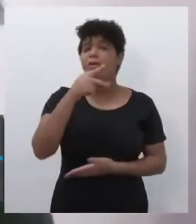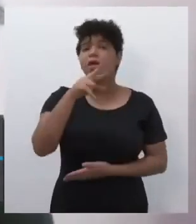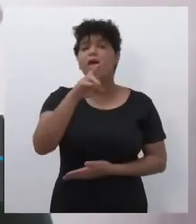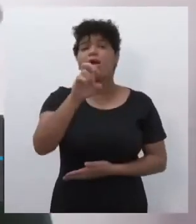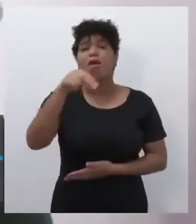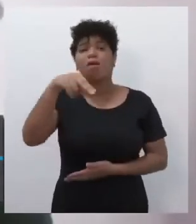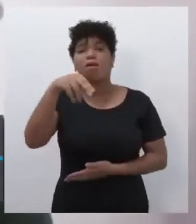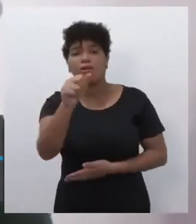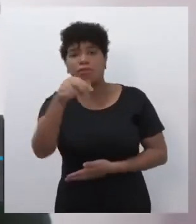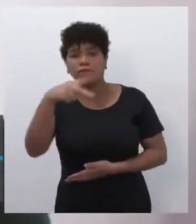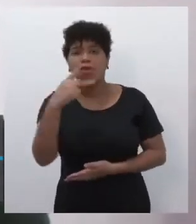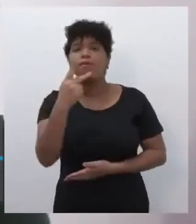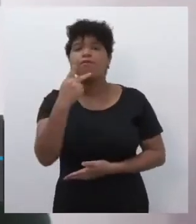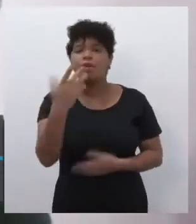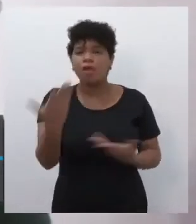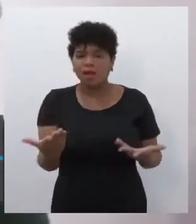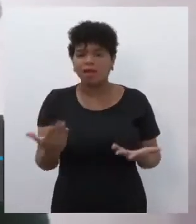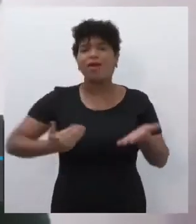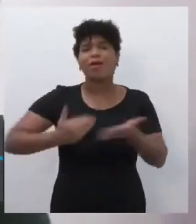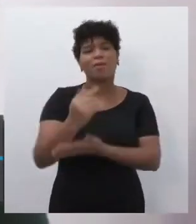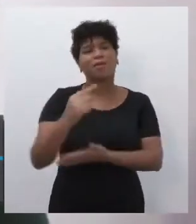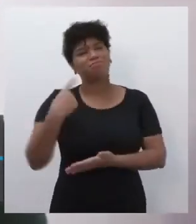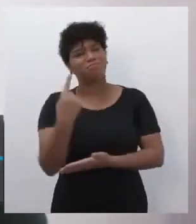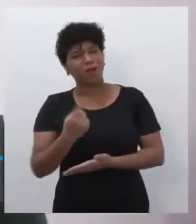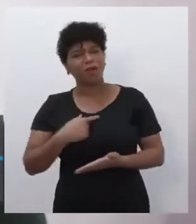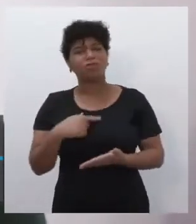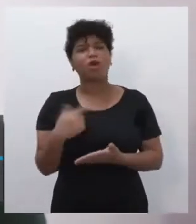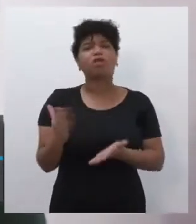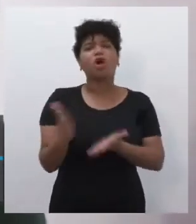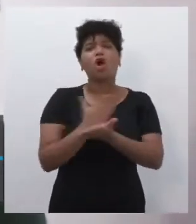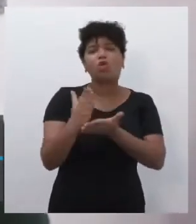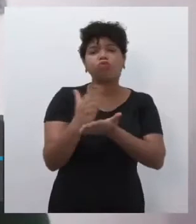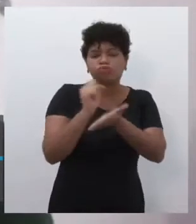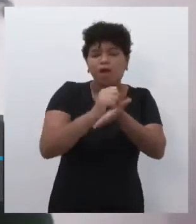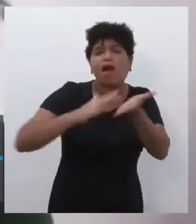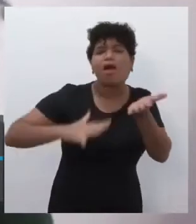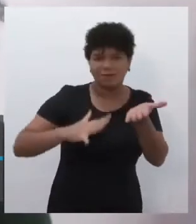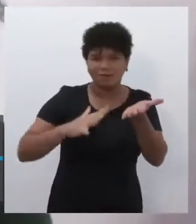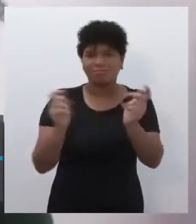a gente vai começar o nosso trabalho com algumas atividades. Renan.